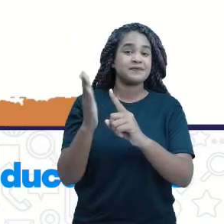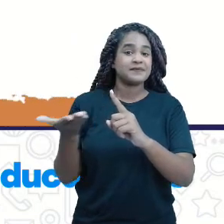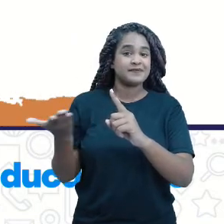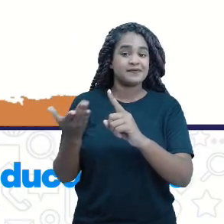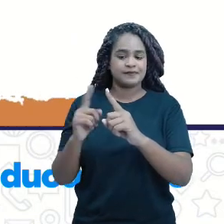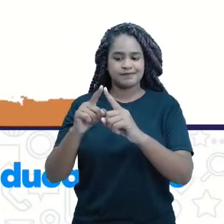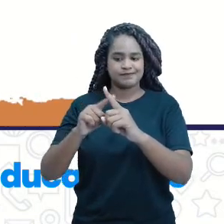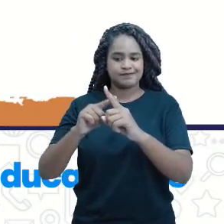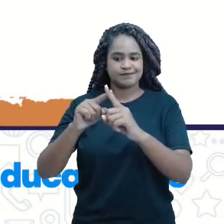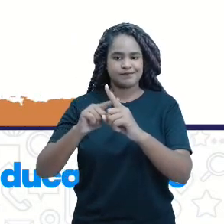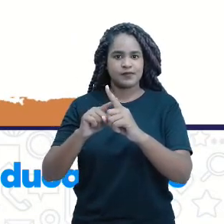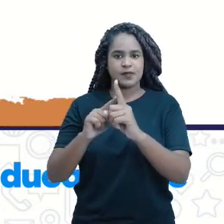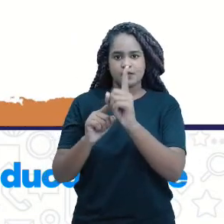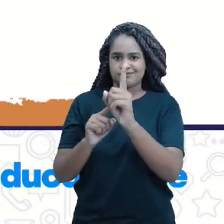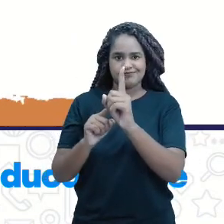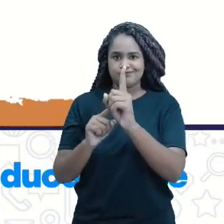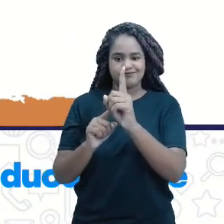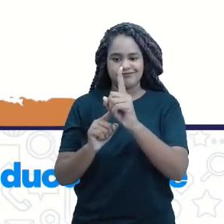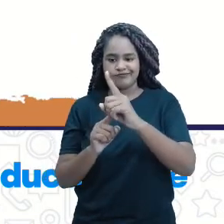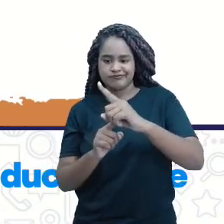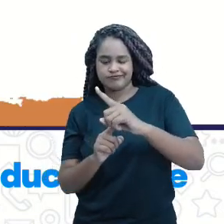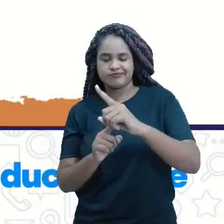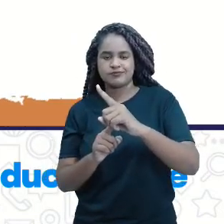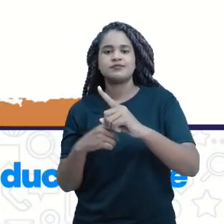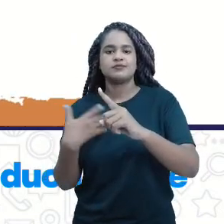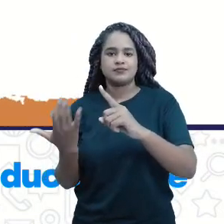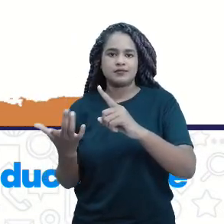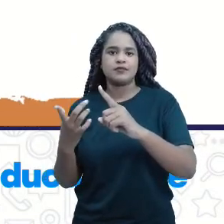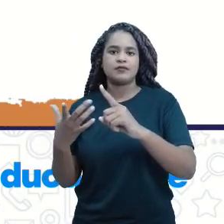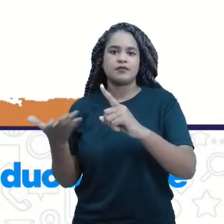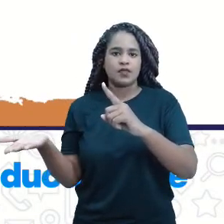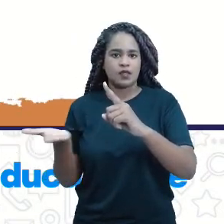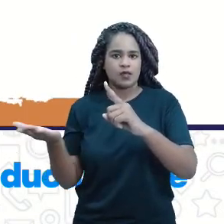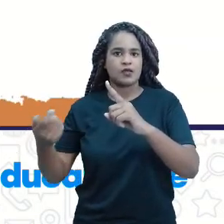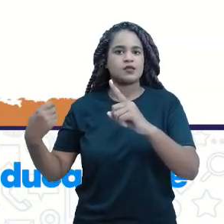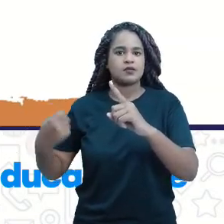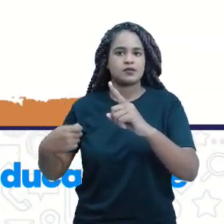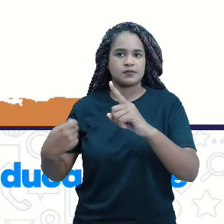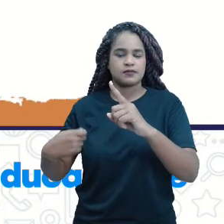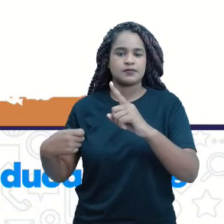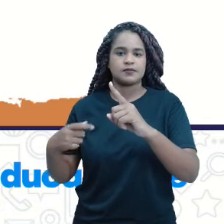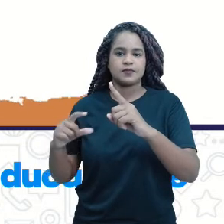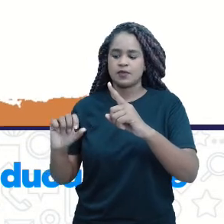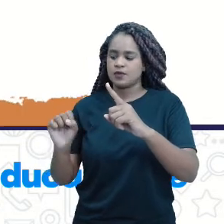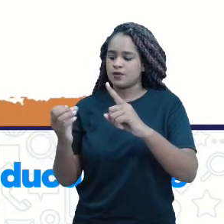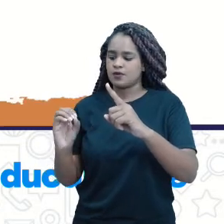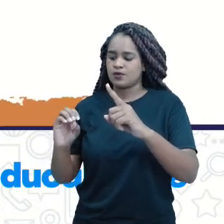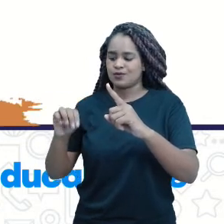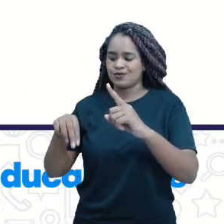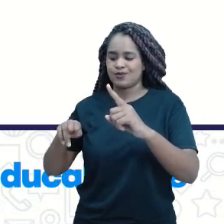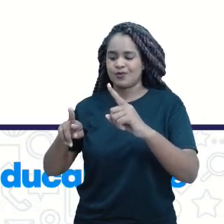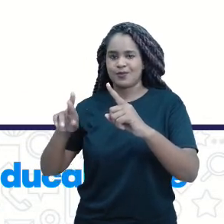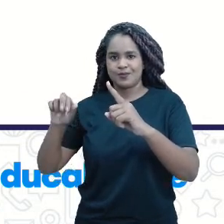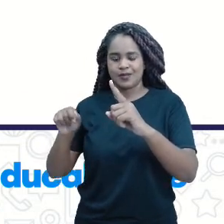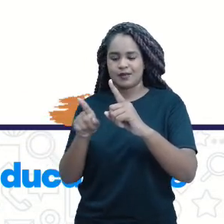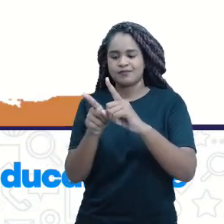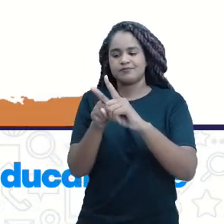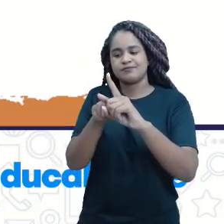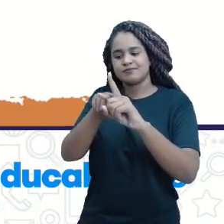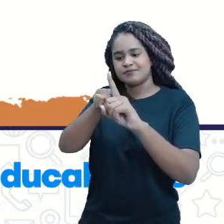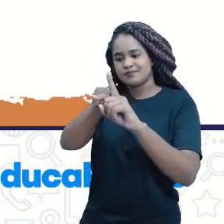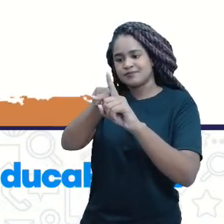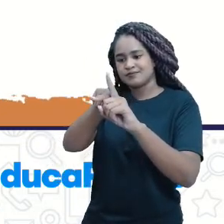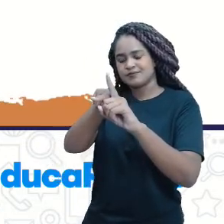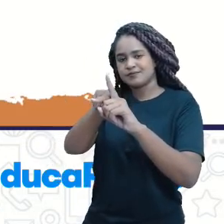a varetinha ali, né, o cabinho da vassoura, ele vai estar inclinado. E aí sim, a gente vai ter uma sombra. É tanto que quando a gente está na praia, a gente